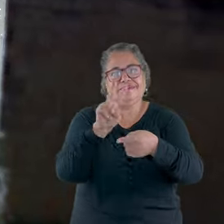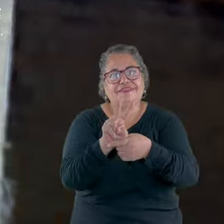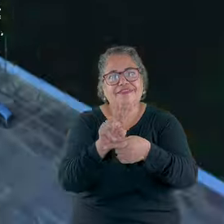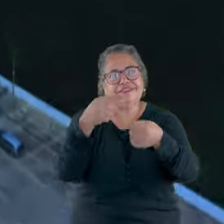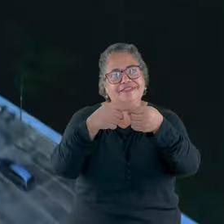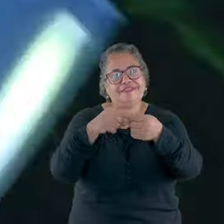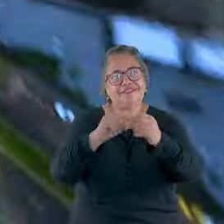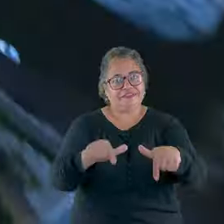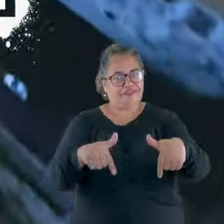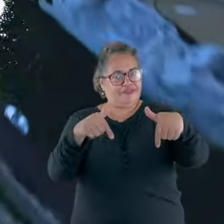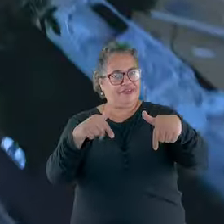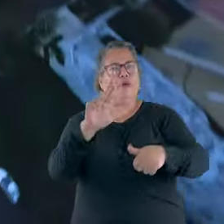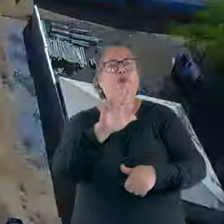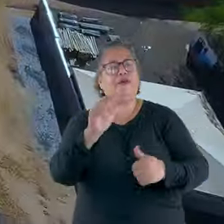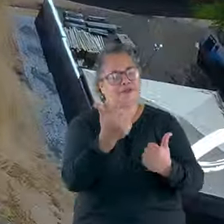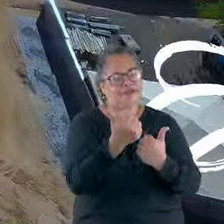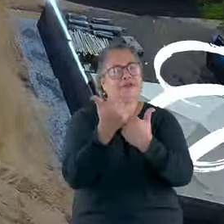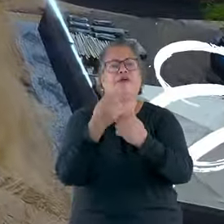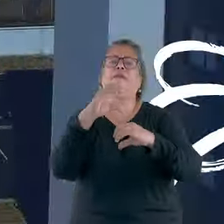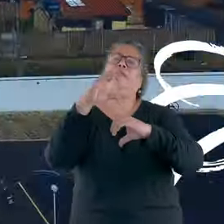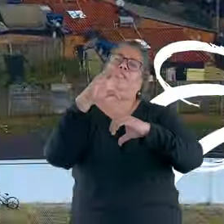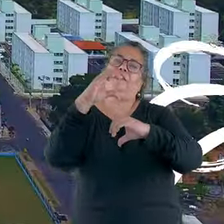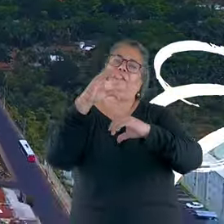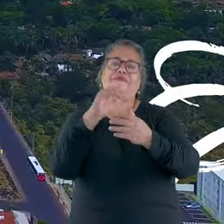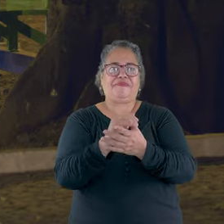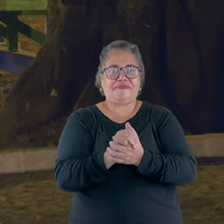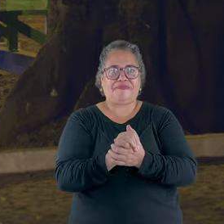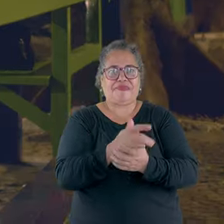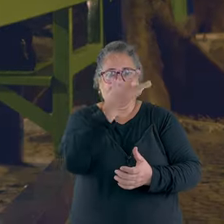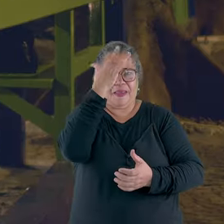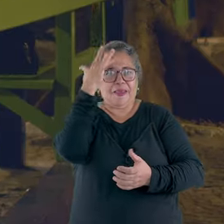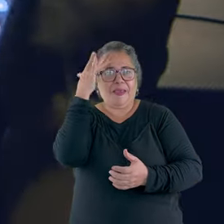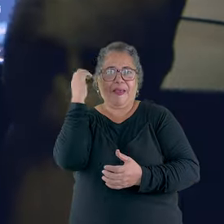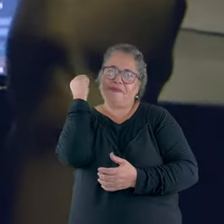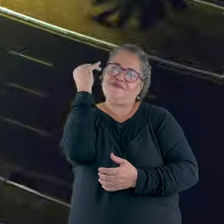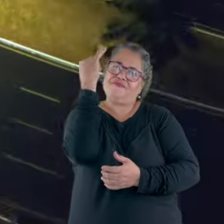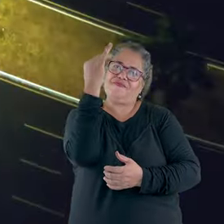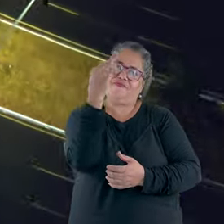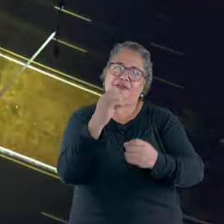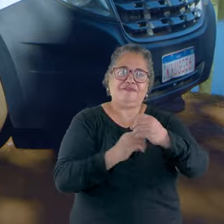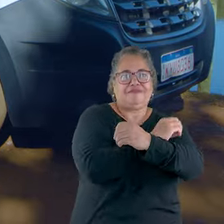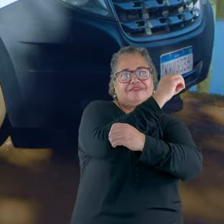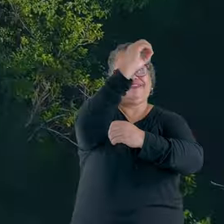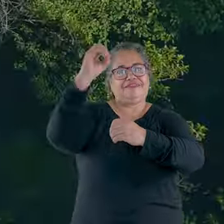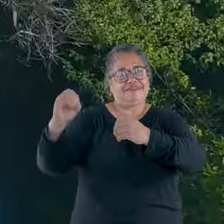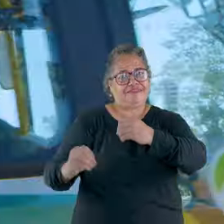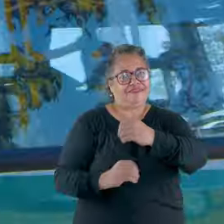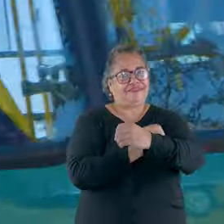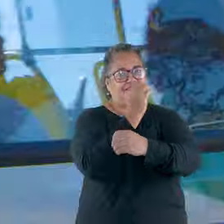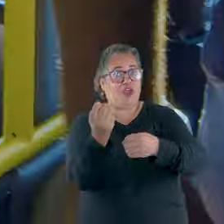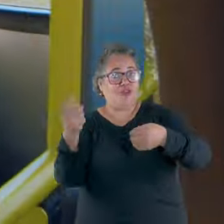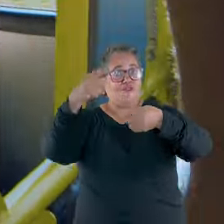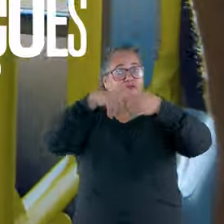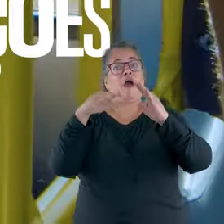Cidade que cuida, cidade que faz. Mas Uberlândia faz pra quem? Pra quem acorda cedo, pra quem vai até tarde, pra chegar na escola e